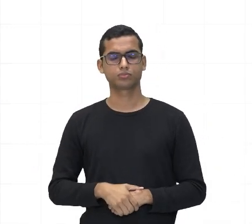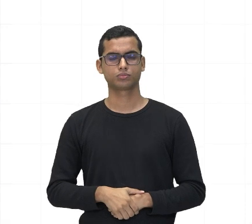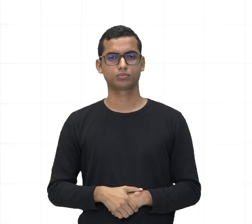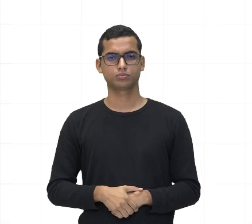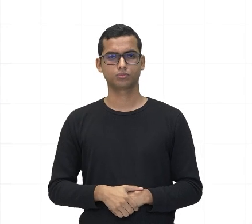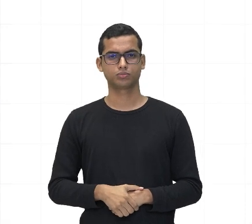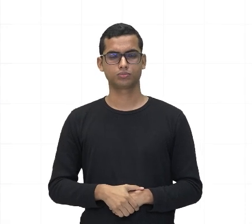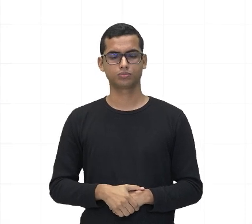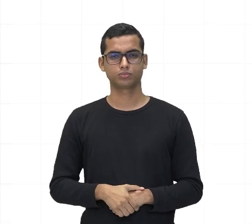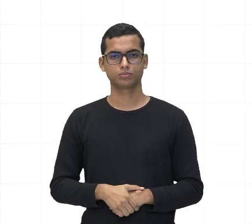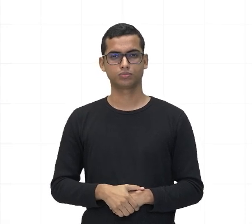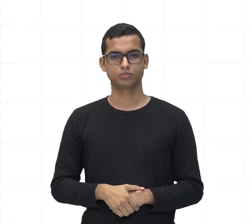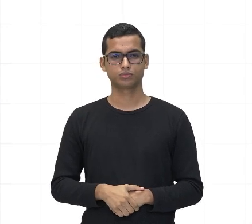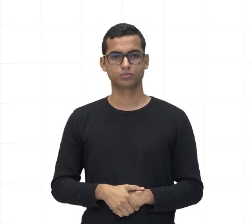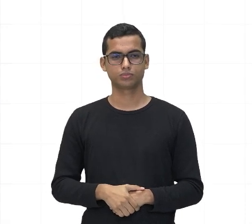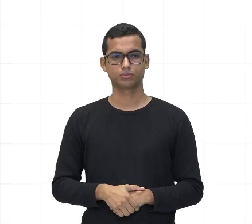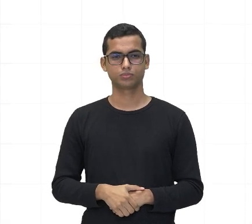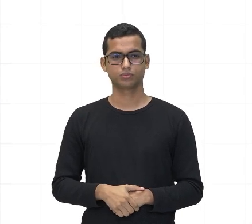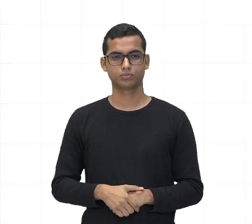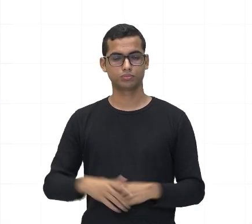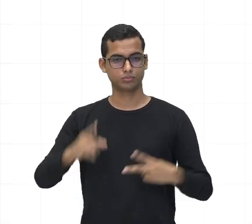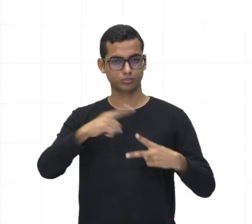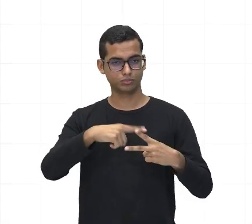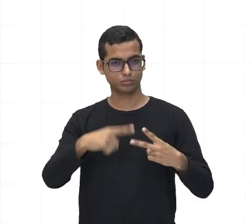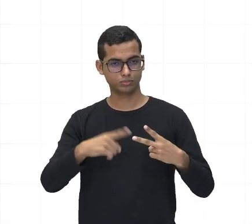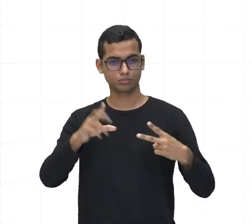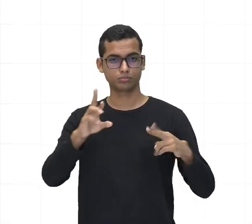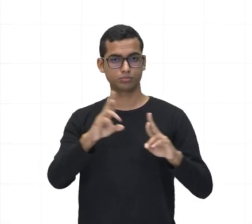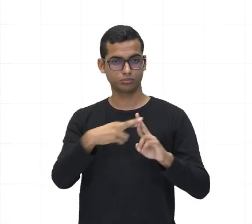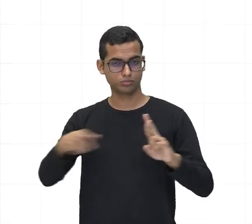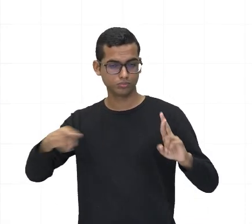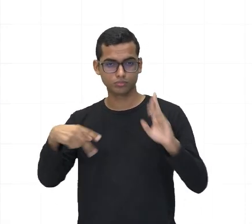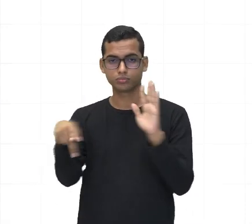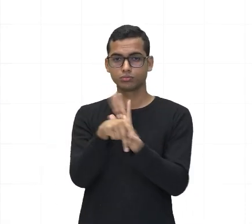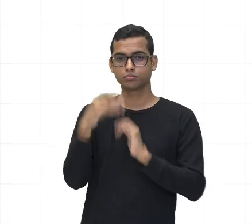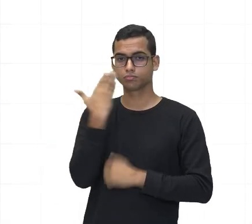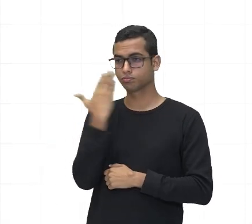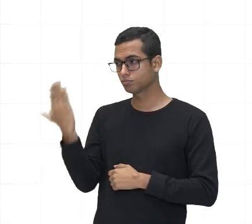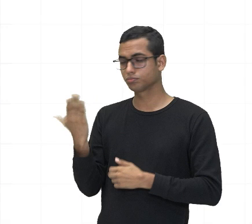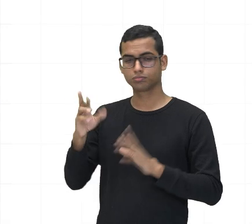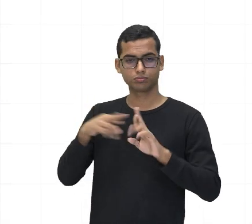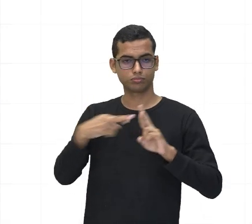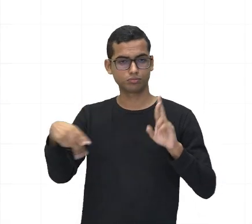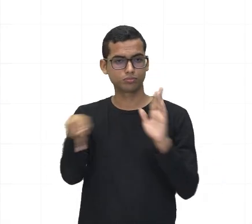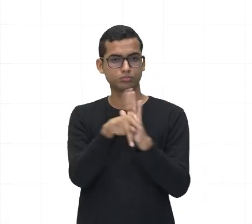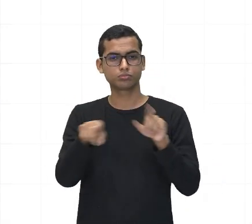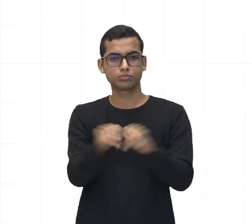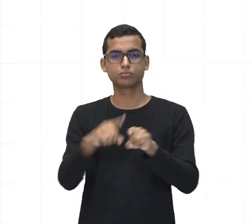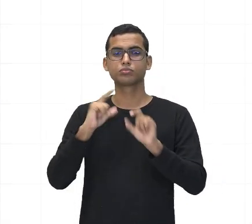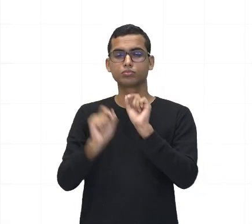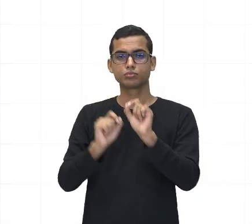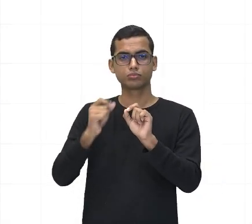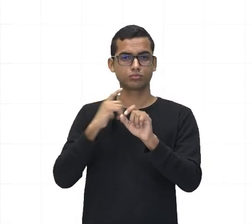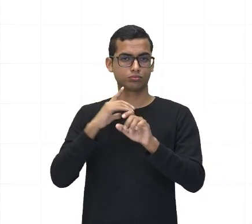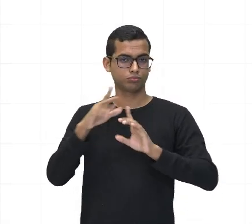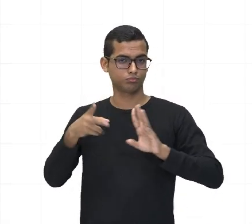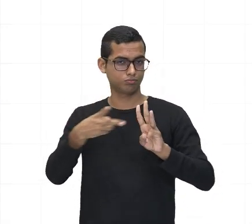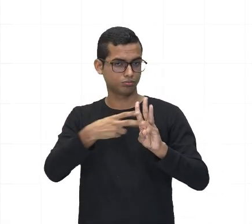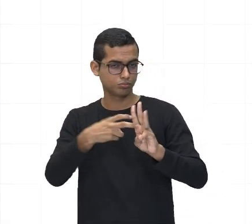Então, esses dois conjuntos de religiões, as religiões de matriz indígena, as religiões de matriz africana,